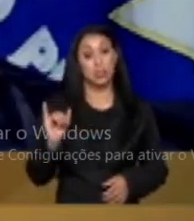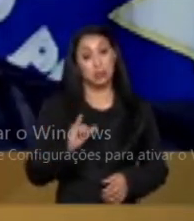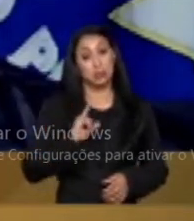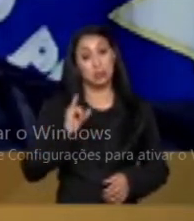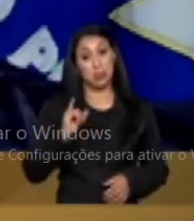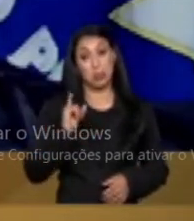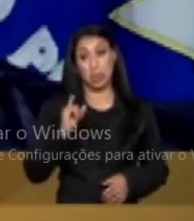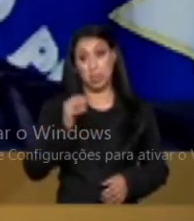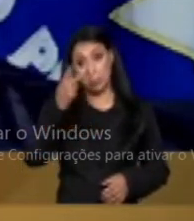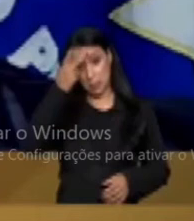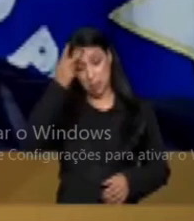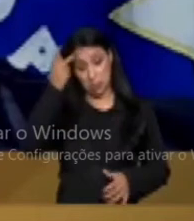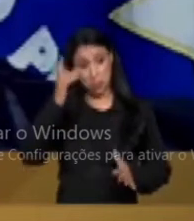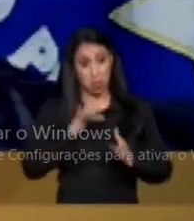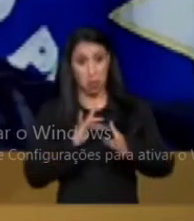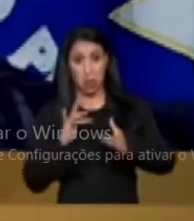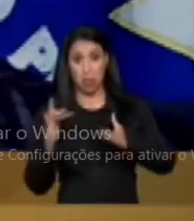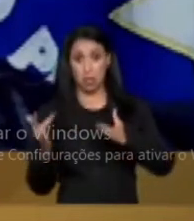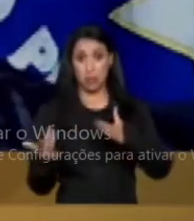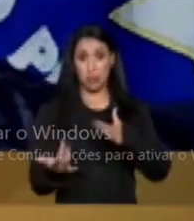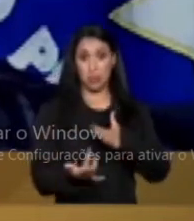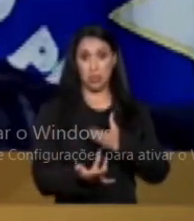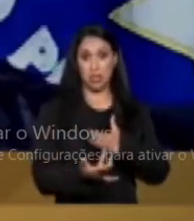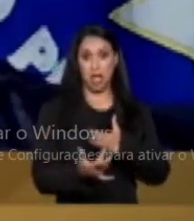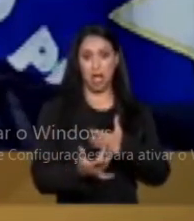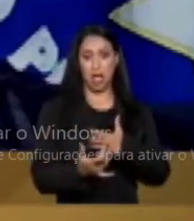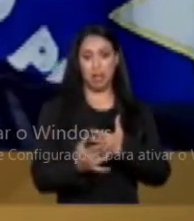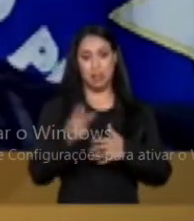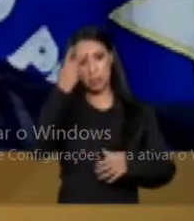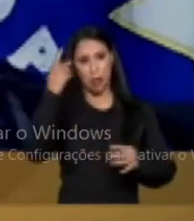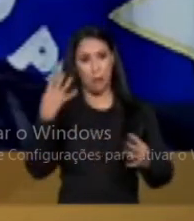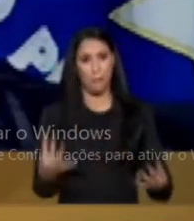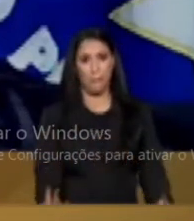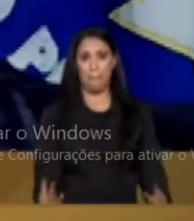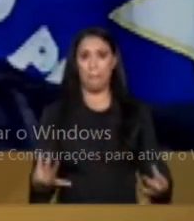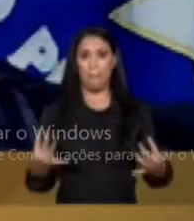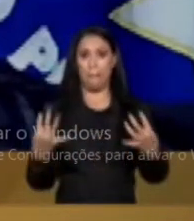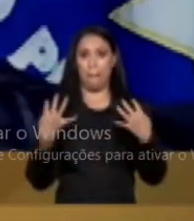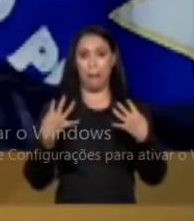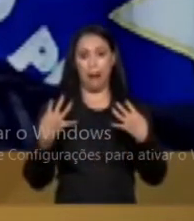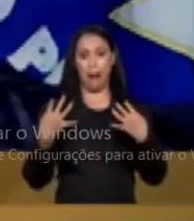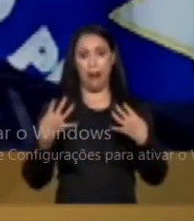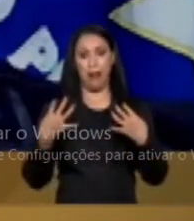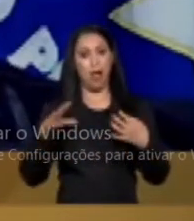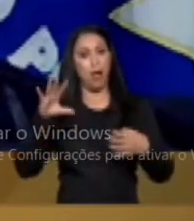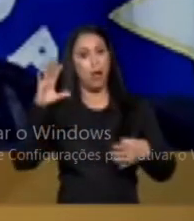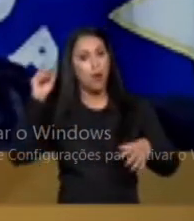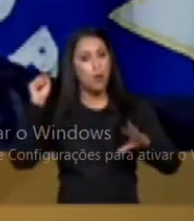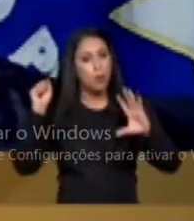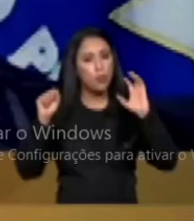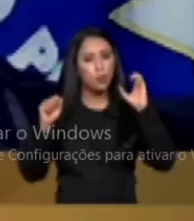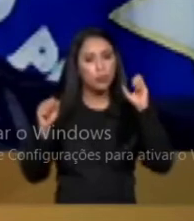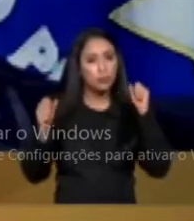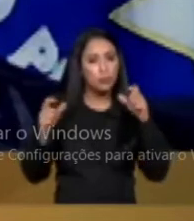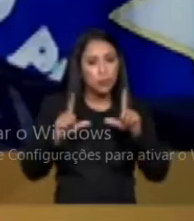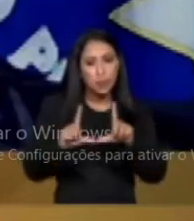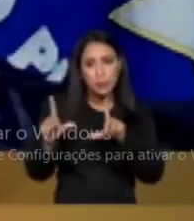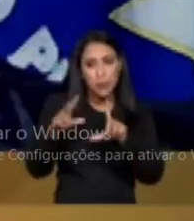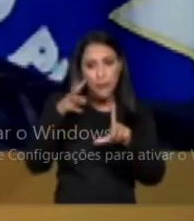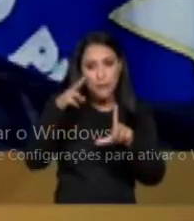relevante de seguidores nas redes sociais, ou de telespectadores, ou de ouvintes, também tem o seu